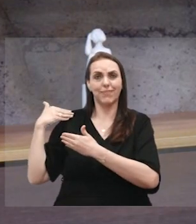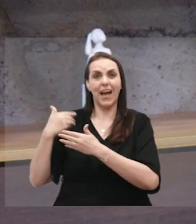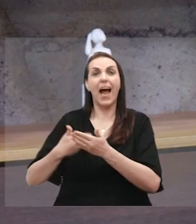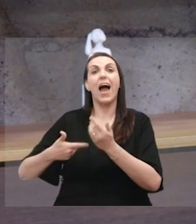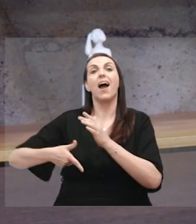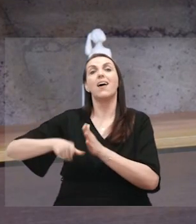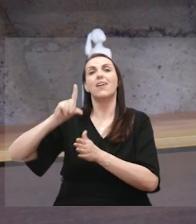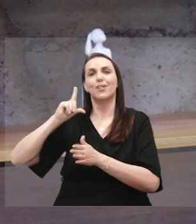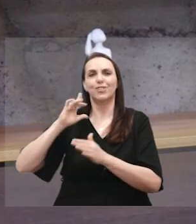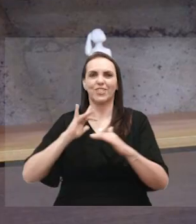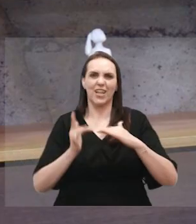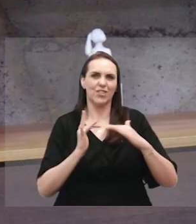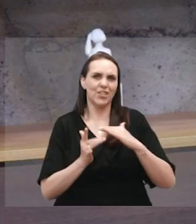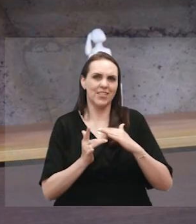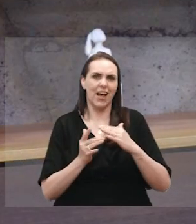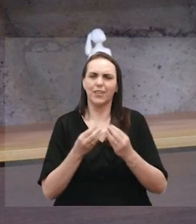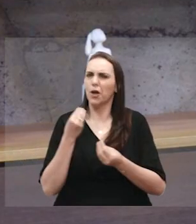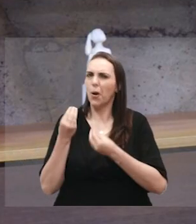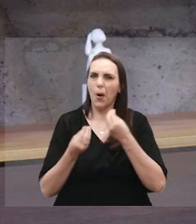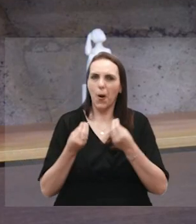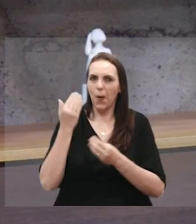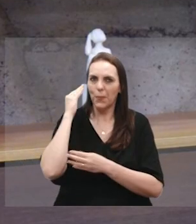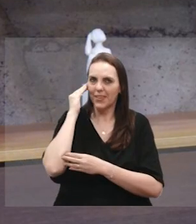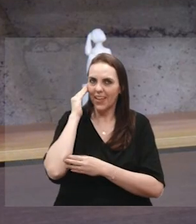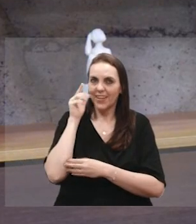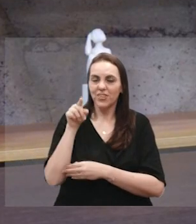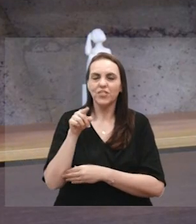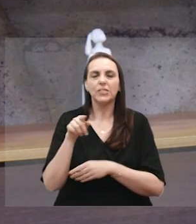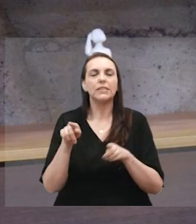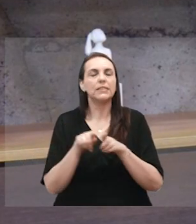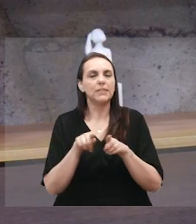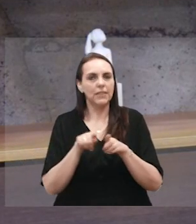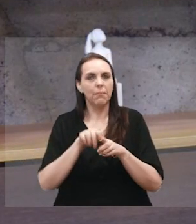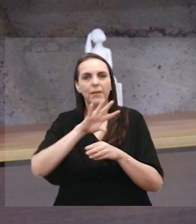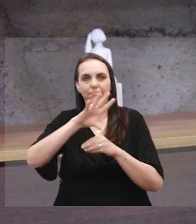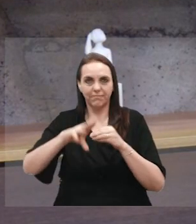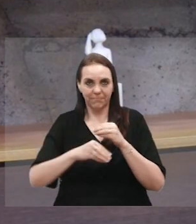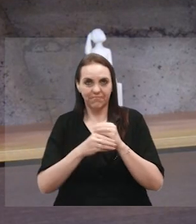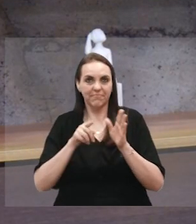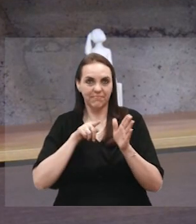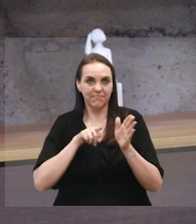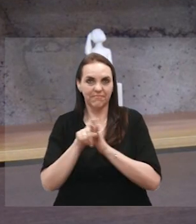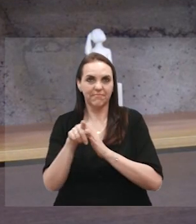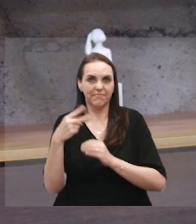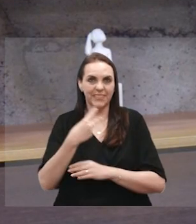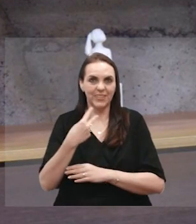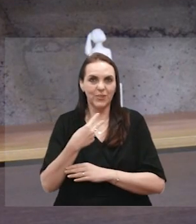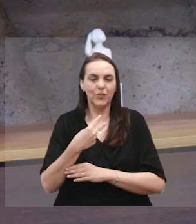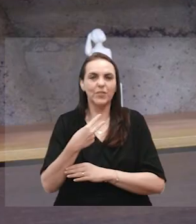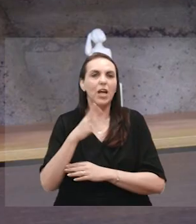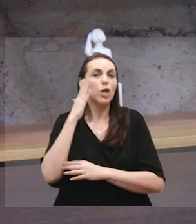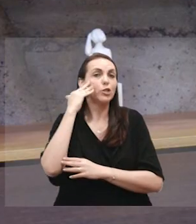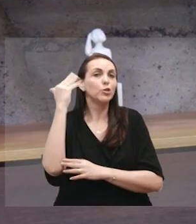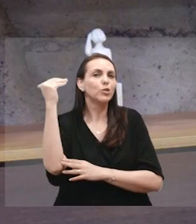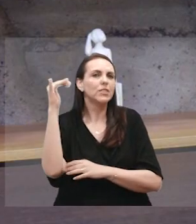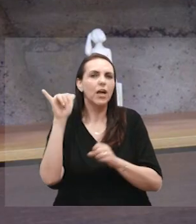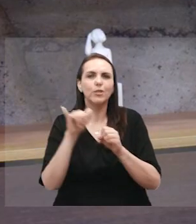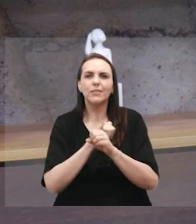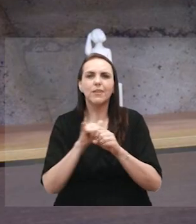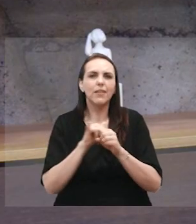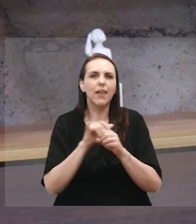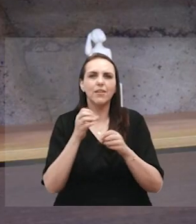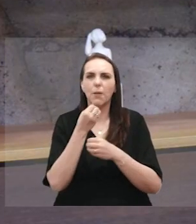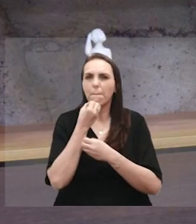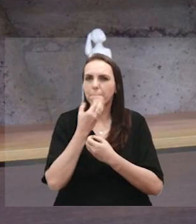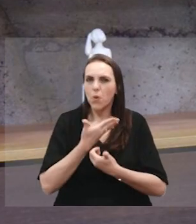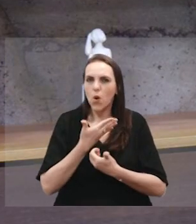Perfeito. Então, como é que o senhor encara isso e se o senhor atribui também, emendando uma segunda pergunta, a um sucesso, a uma